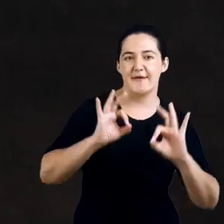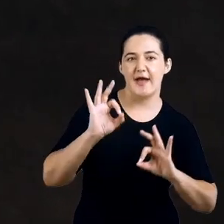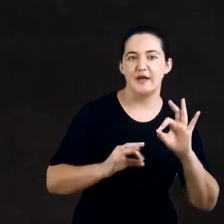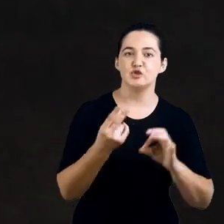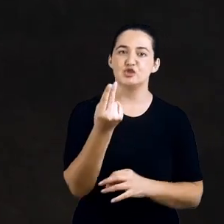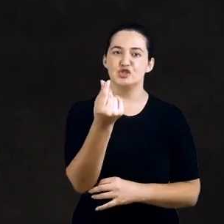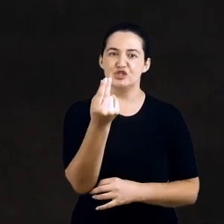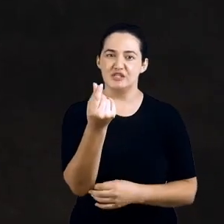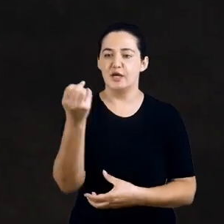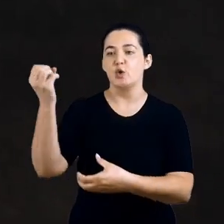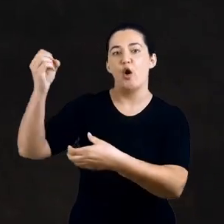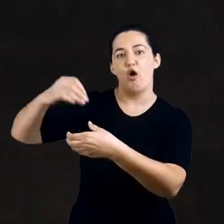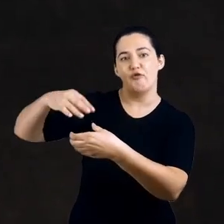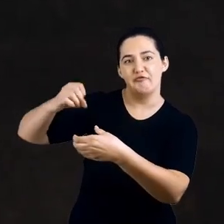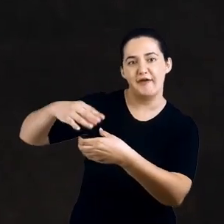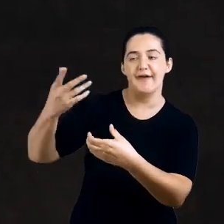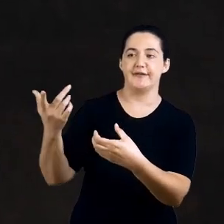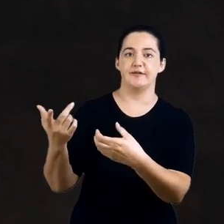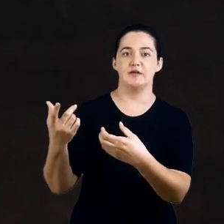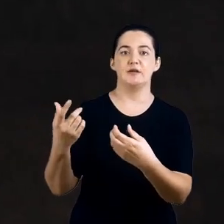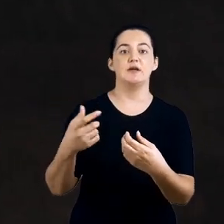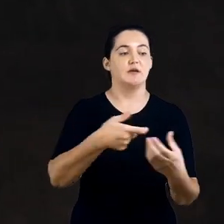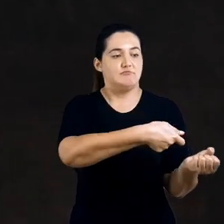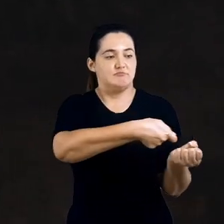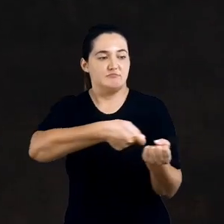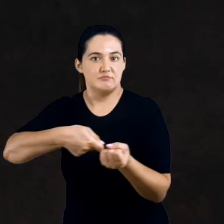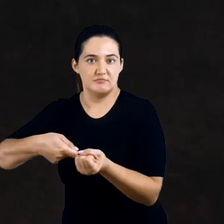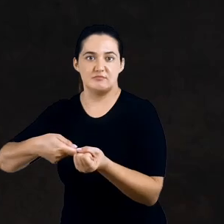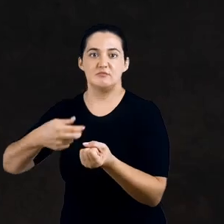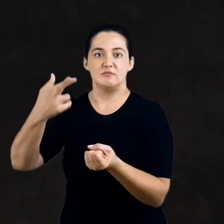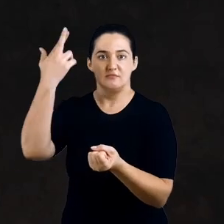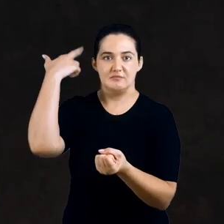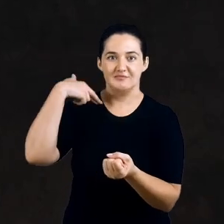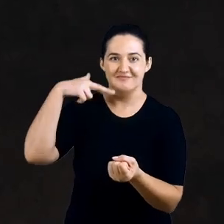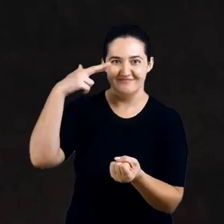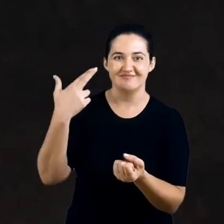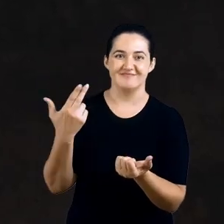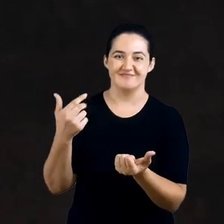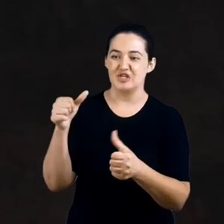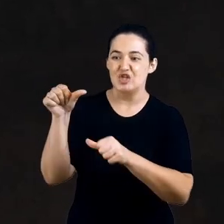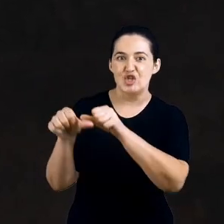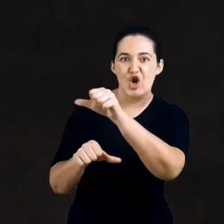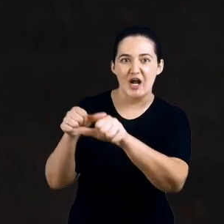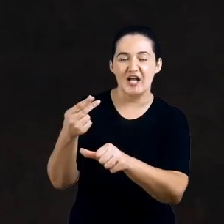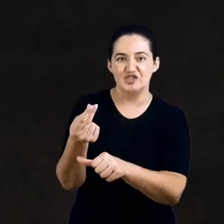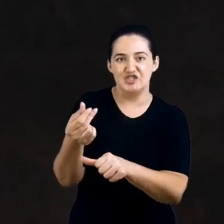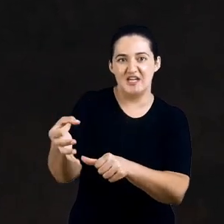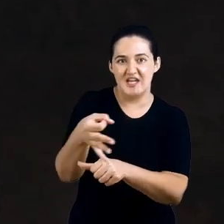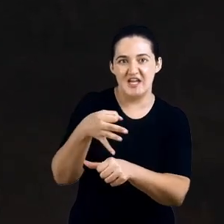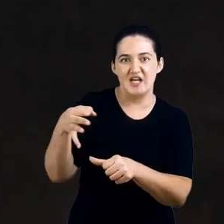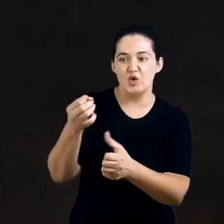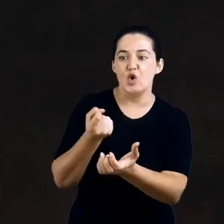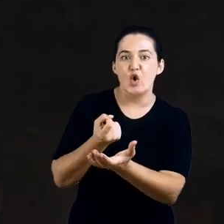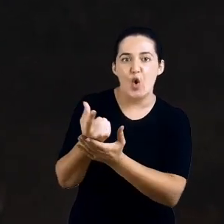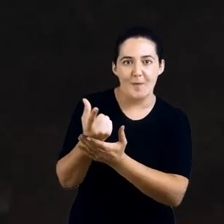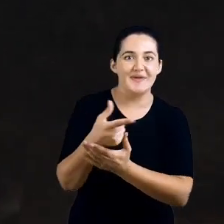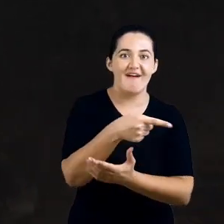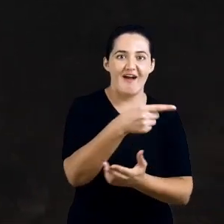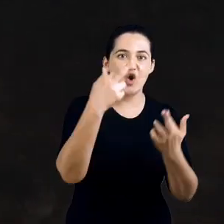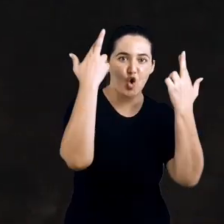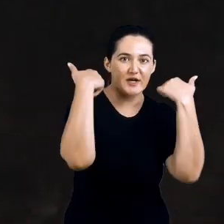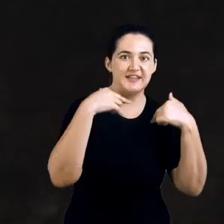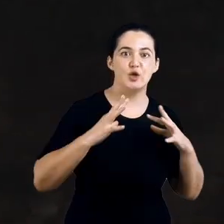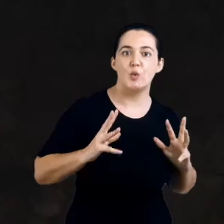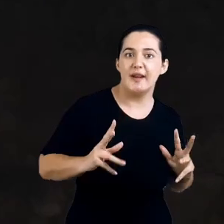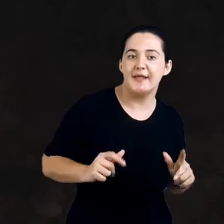Você tinha que trazer dinheiro para a oferta do santuário, você tinha que trazer um dinheiro para trocar pelo shekel do templo e comprar um